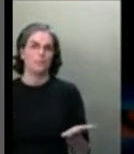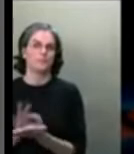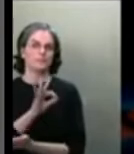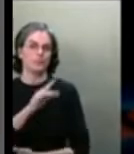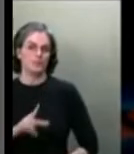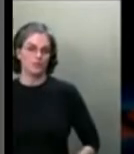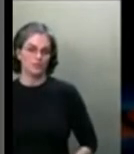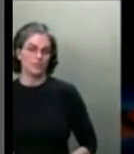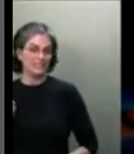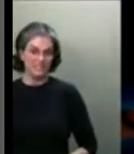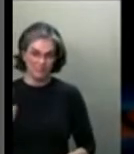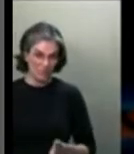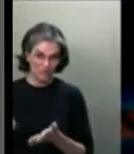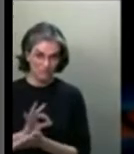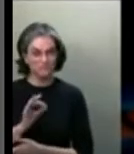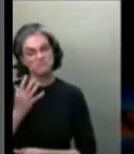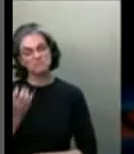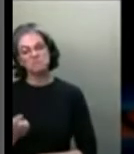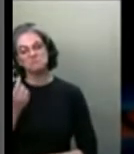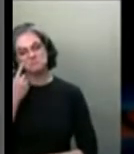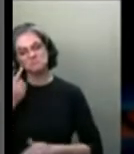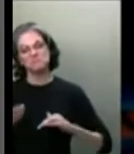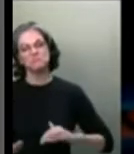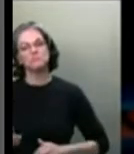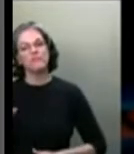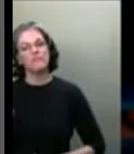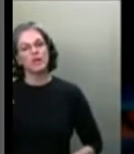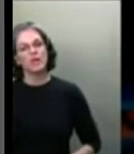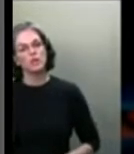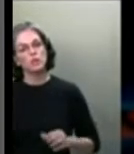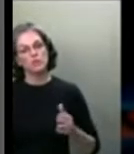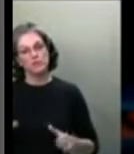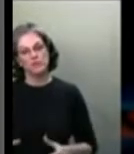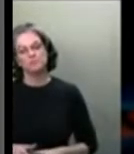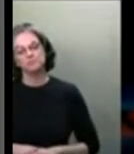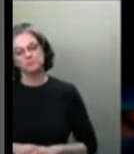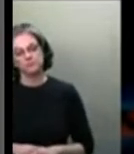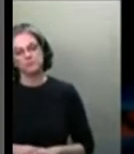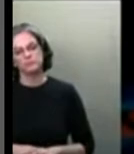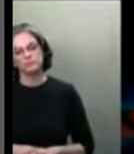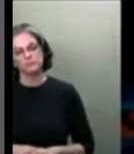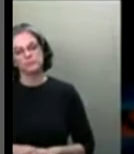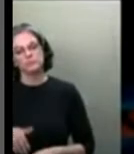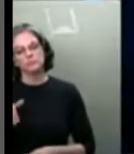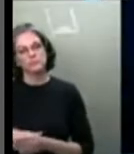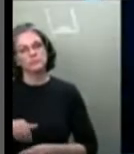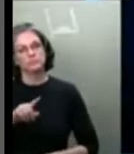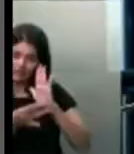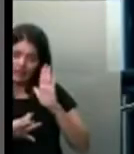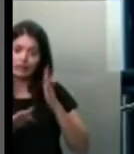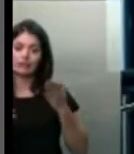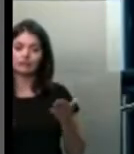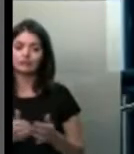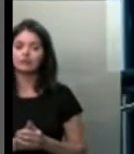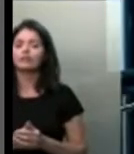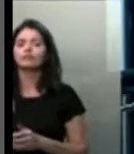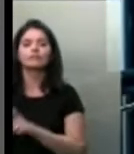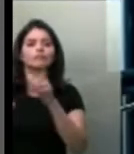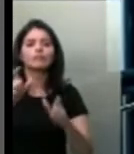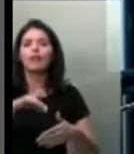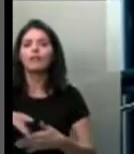e, se não ocorrer a sanção, a apreciação do veto por parte do Congresso Nacional. A oposição, até por conta disso, encaminha o voto não, senhor presidente. Como orienta a bancada? Líderes